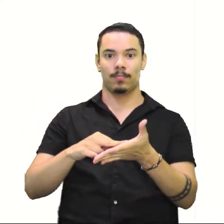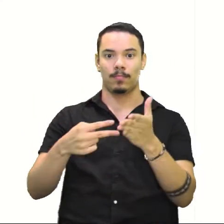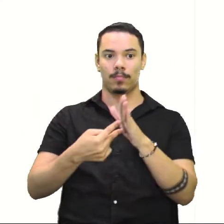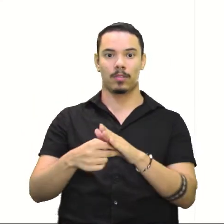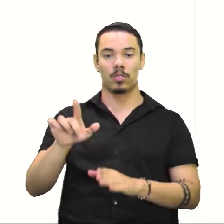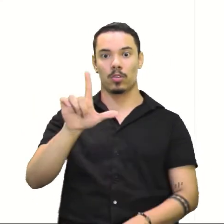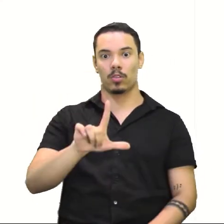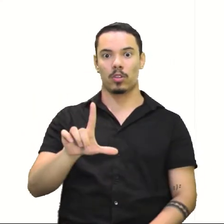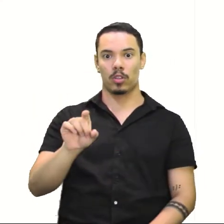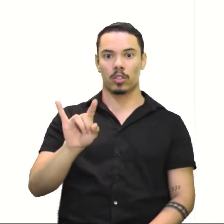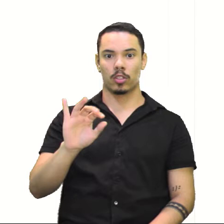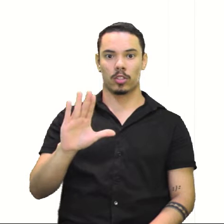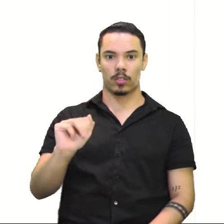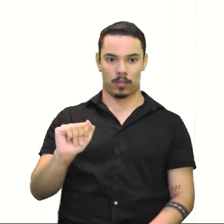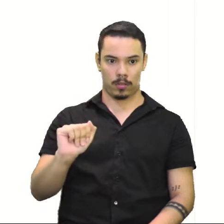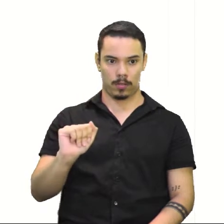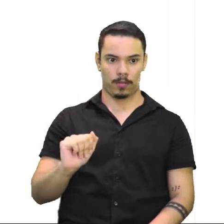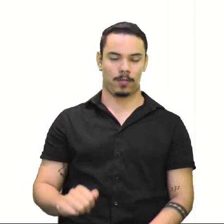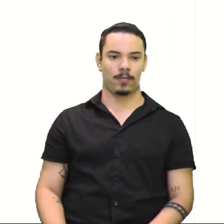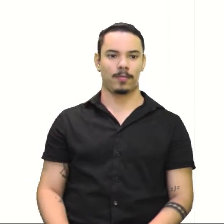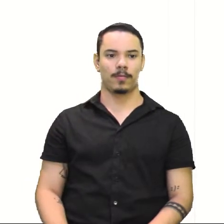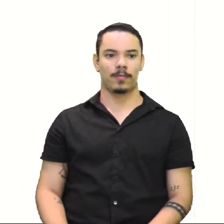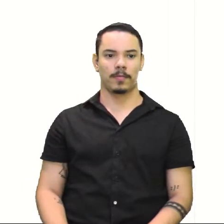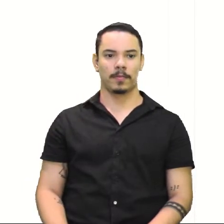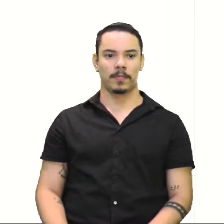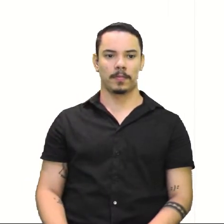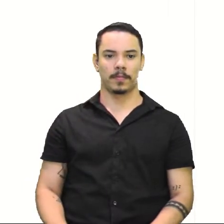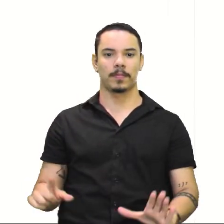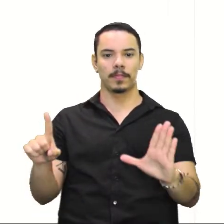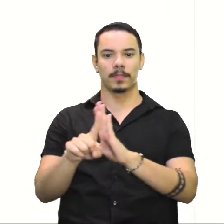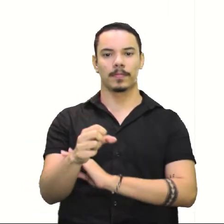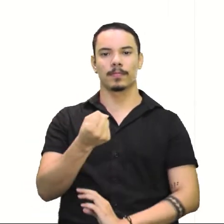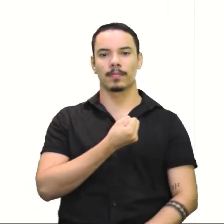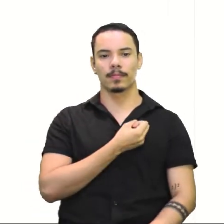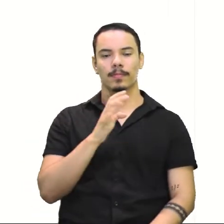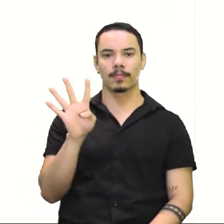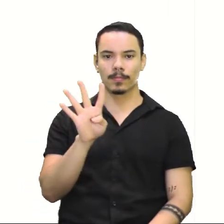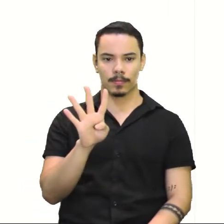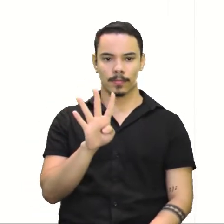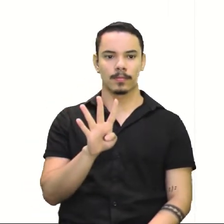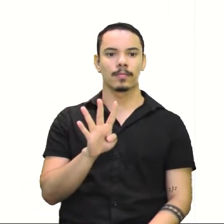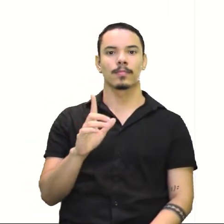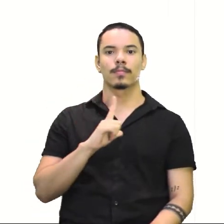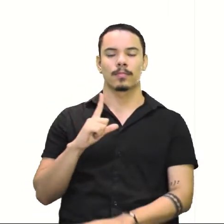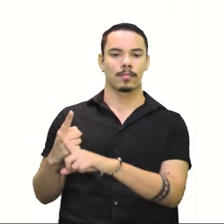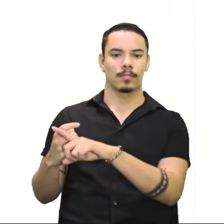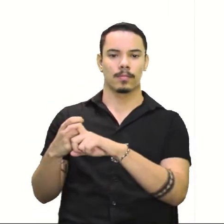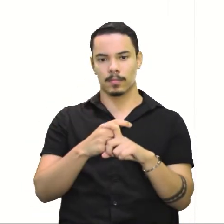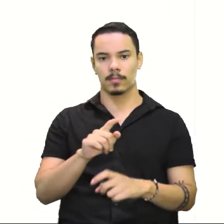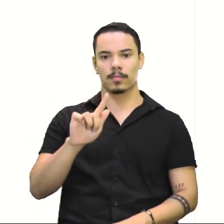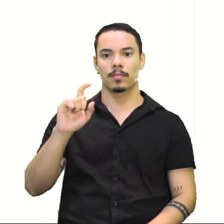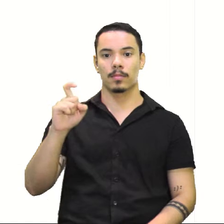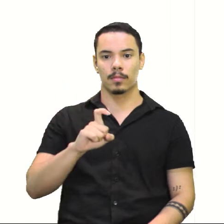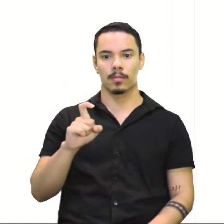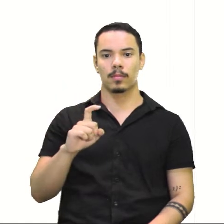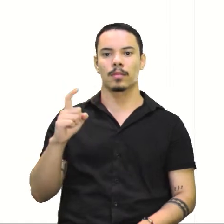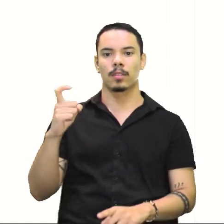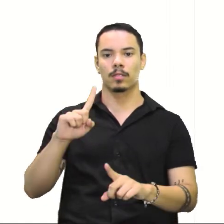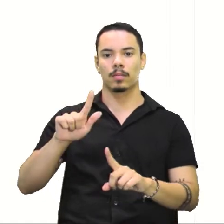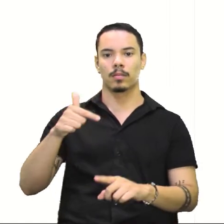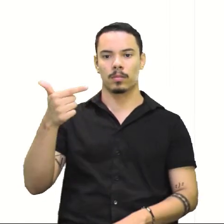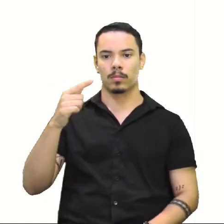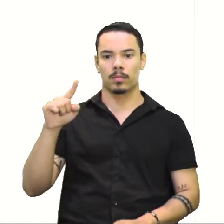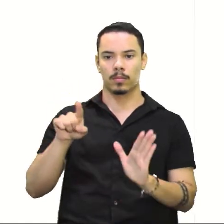não óbvia. Vamos lá de pergunta número 4. Dado o polinômio g de x igual a x ao quadrado menos x mais